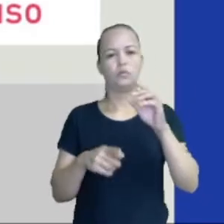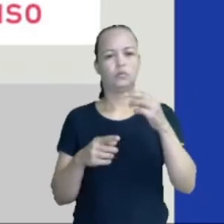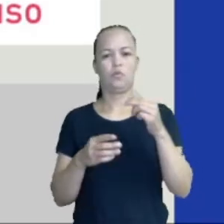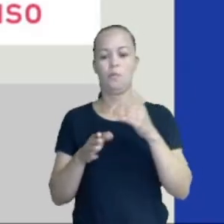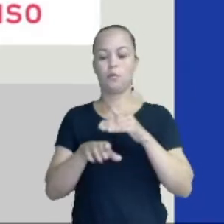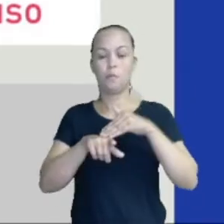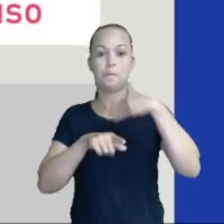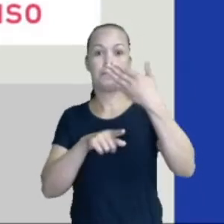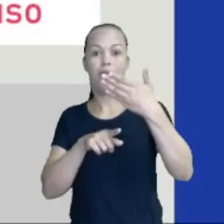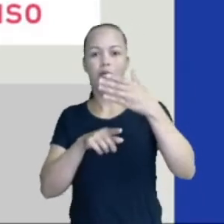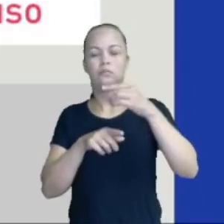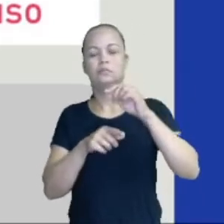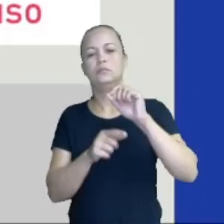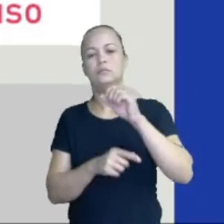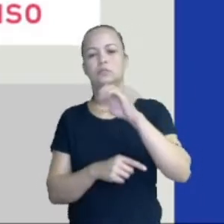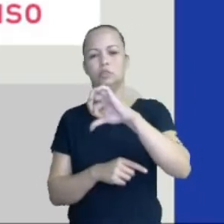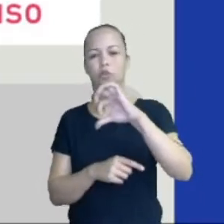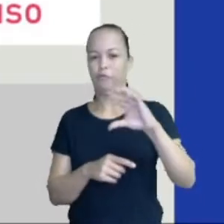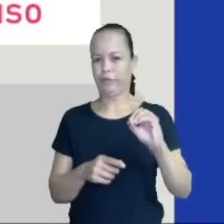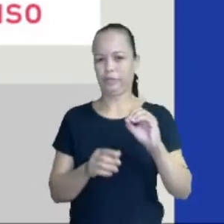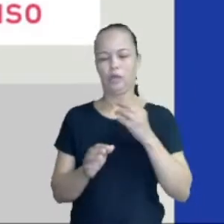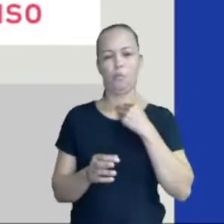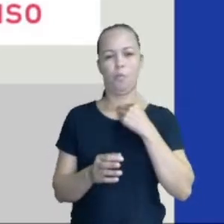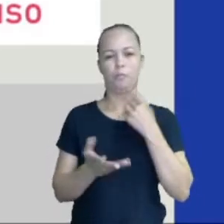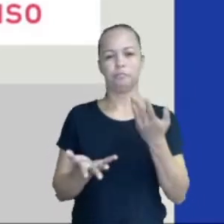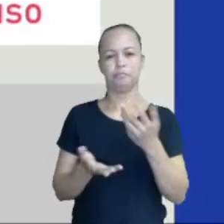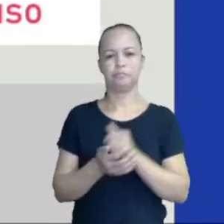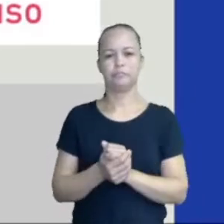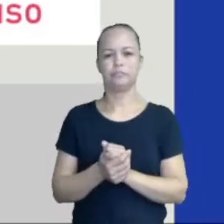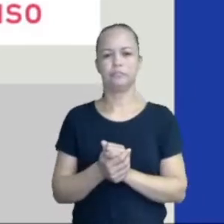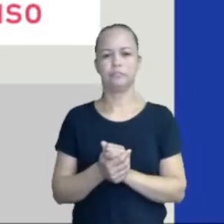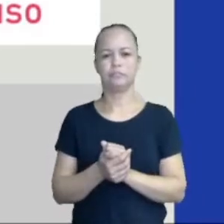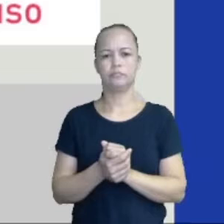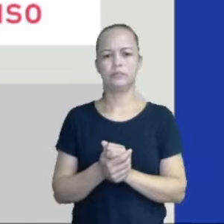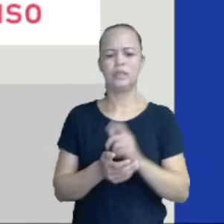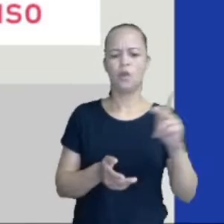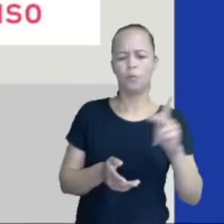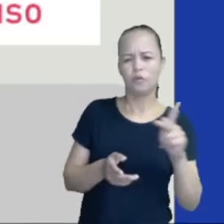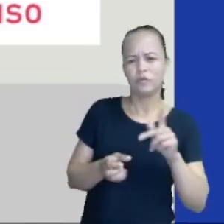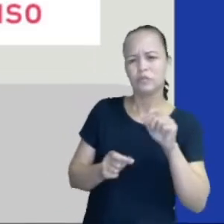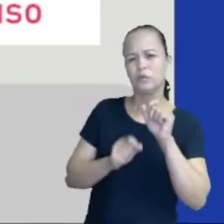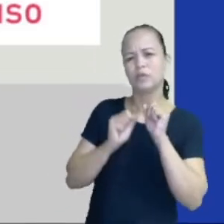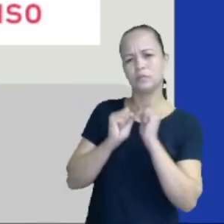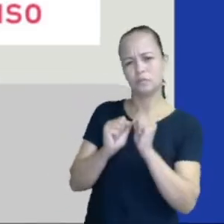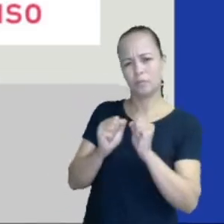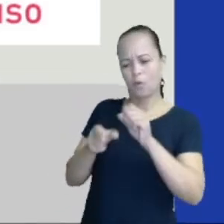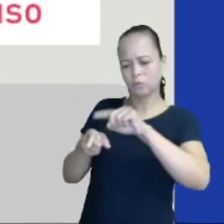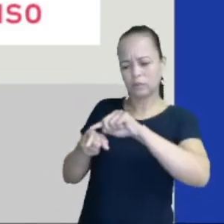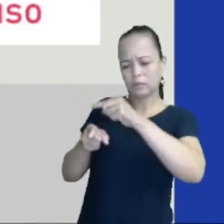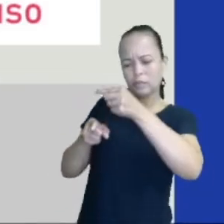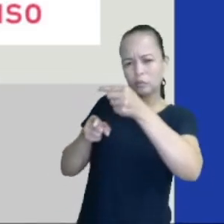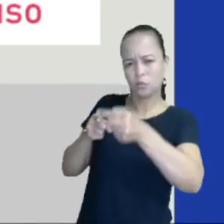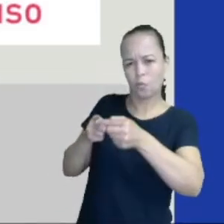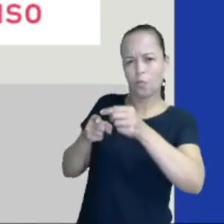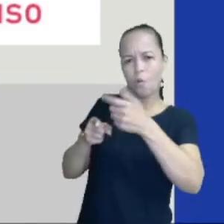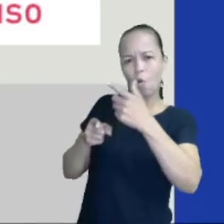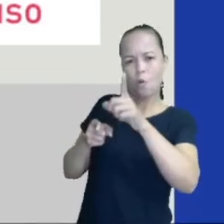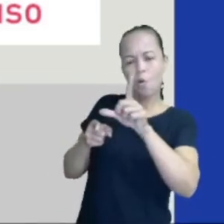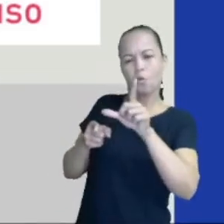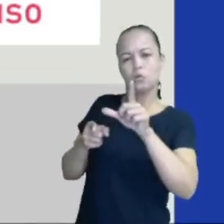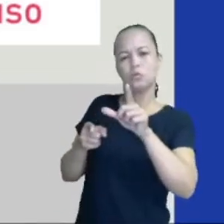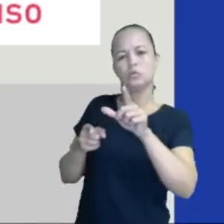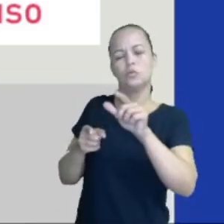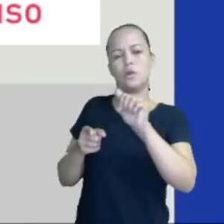Ah, professora, se eu traçar aqui do lado contrário da reta, eu vou ter outro ângulo? Opa, com certeza. Então aqui eu posso ter,